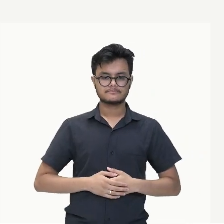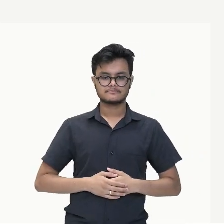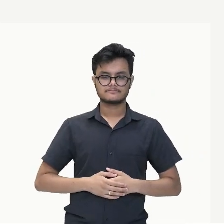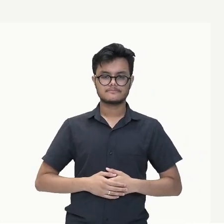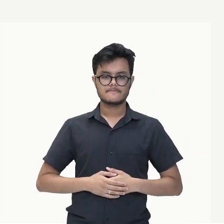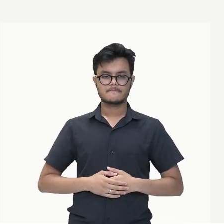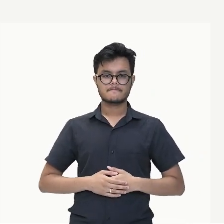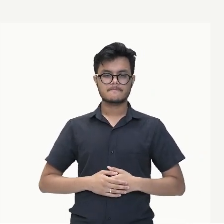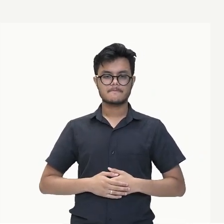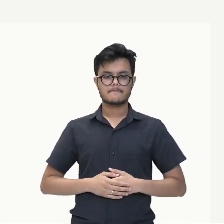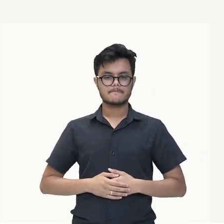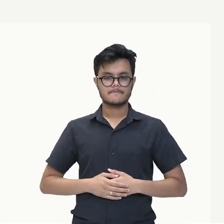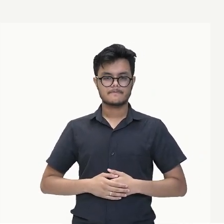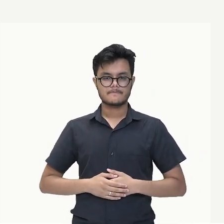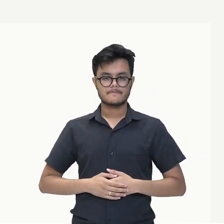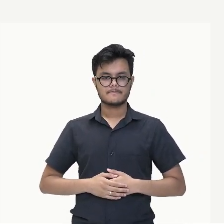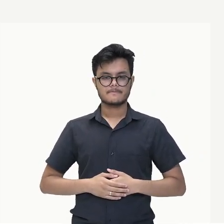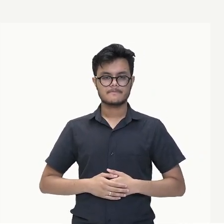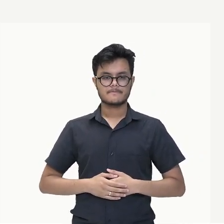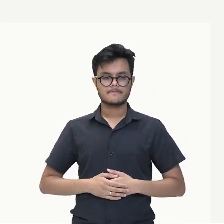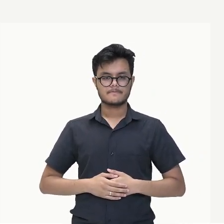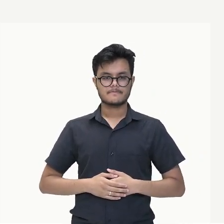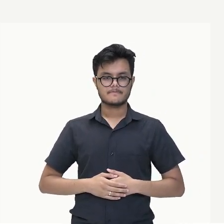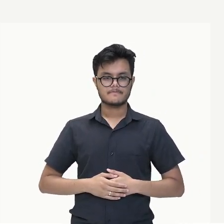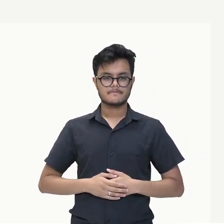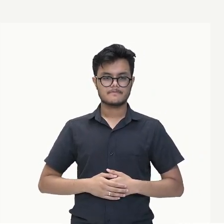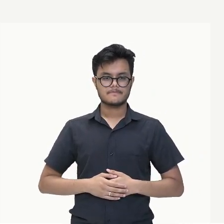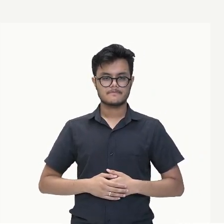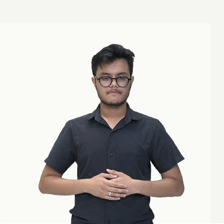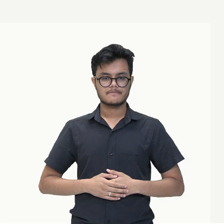De acordo com o sinal do coeficiente a